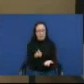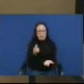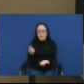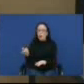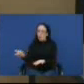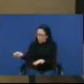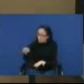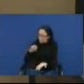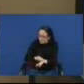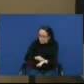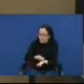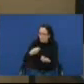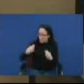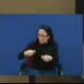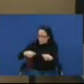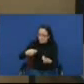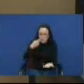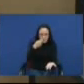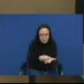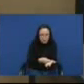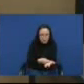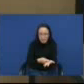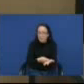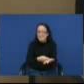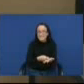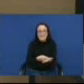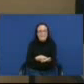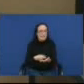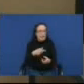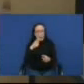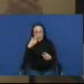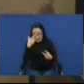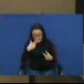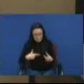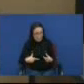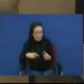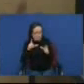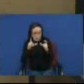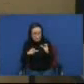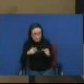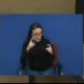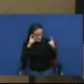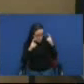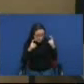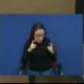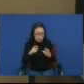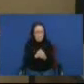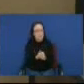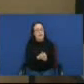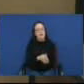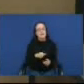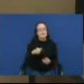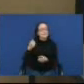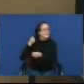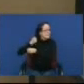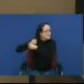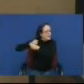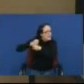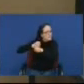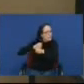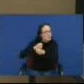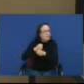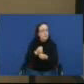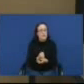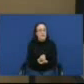até 4 mil reais para se entrar com essa ação. Muitos de 91, 92, 93 e